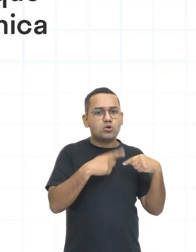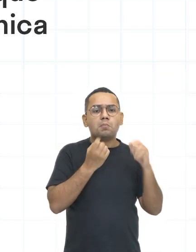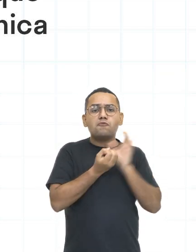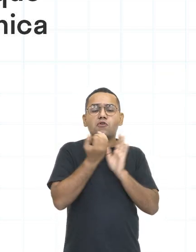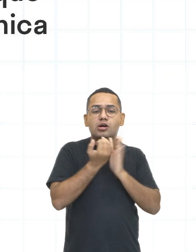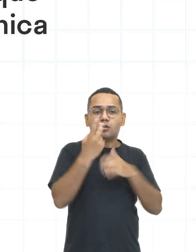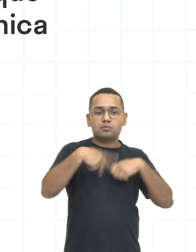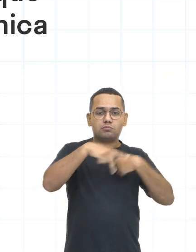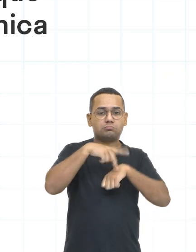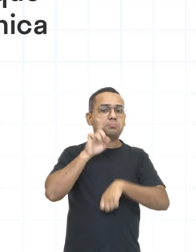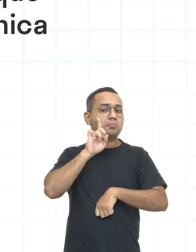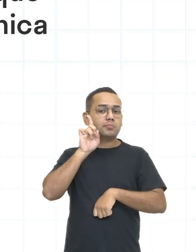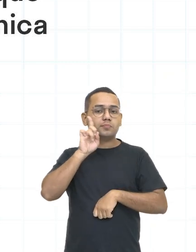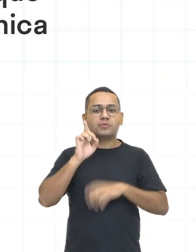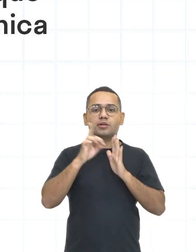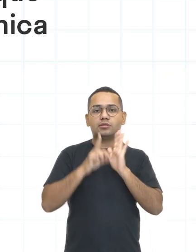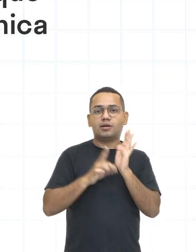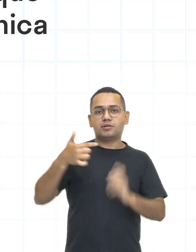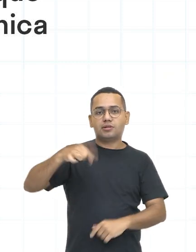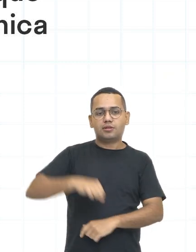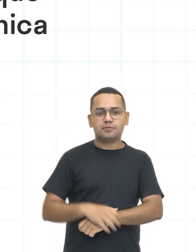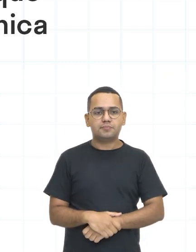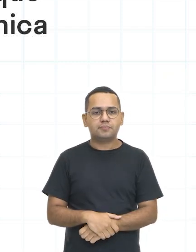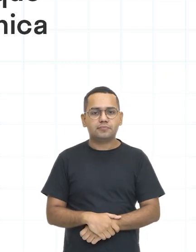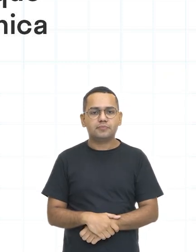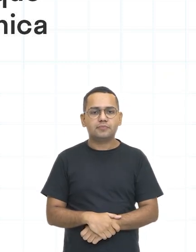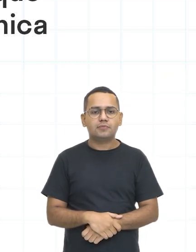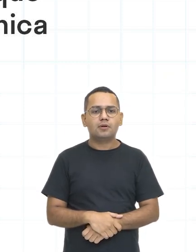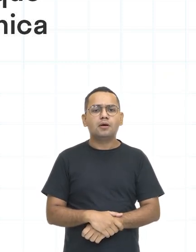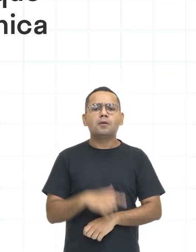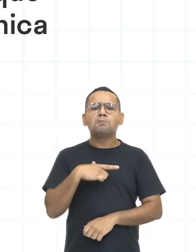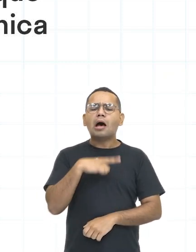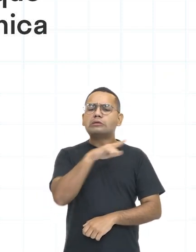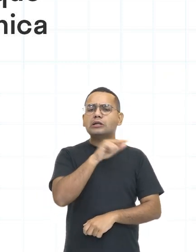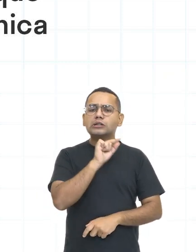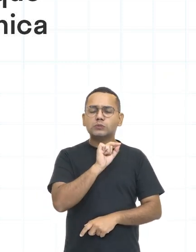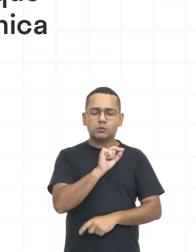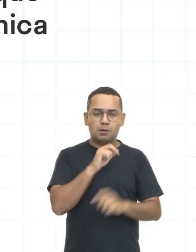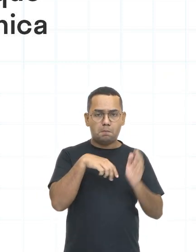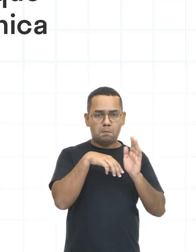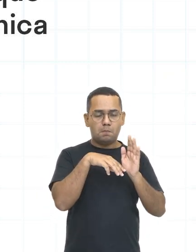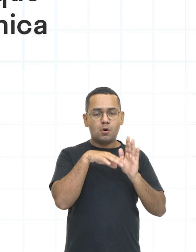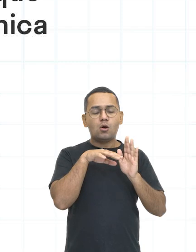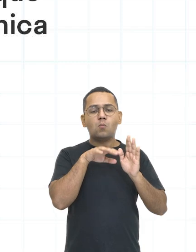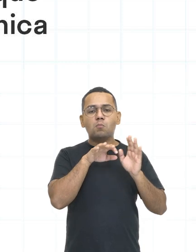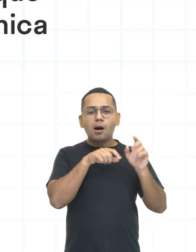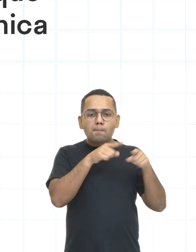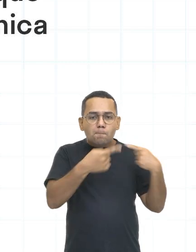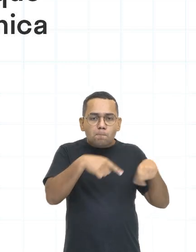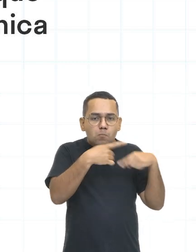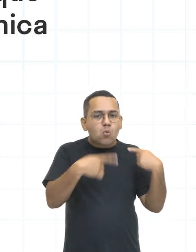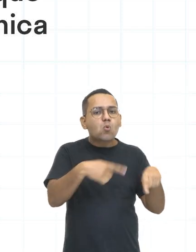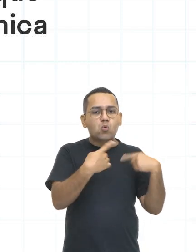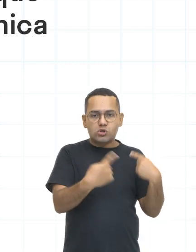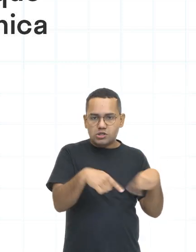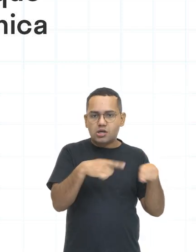popular desenvolvido nos Estados Unidos da década de 1970. Consiste em uma música